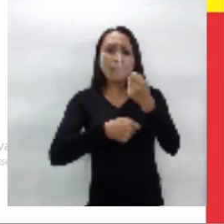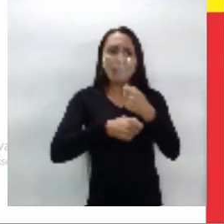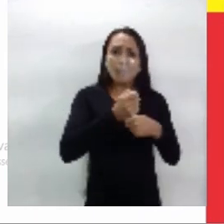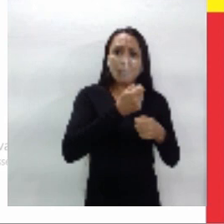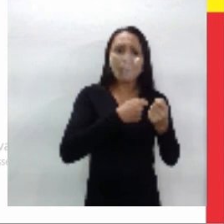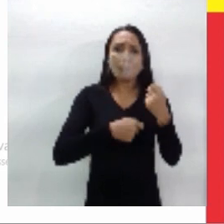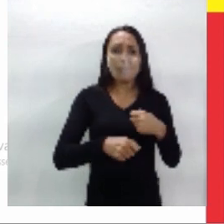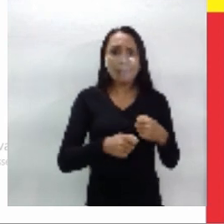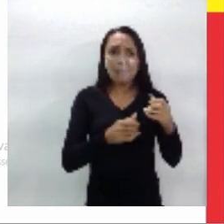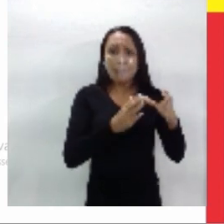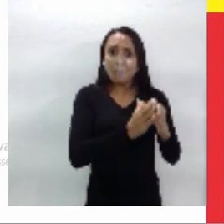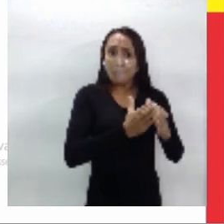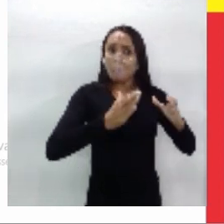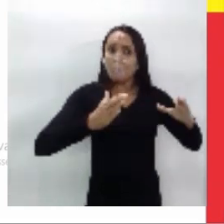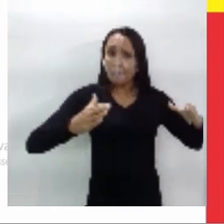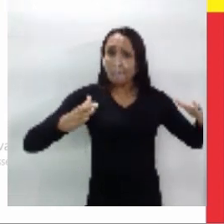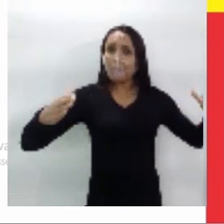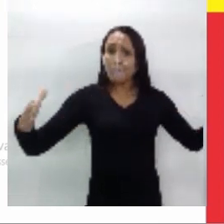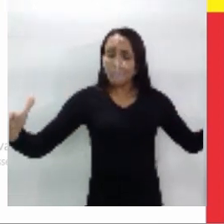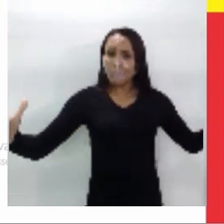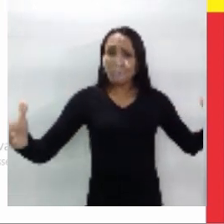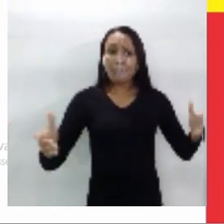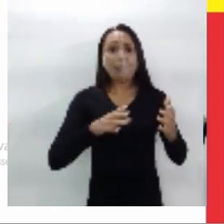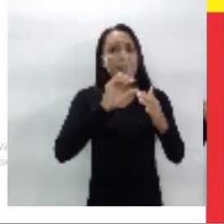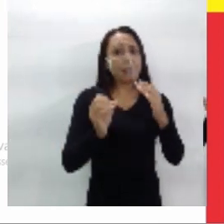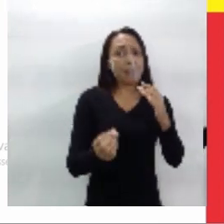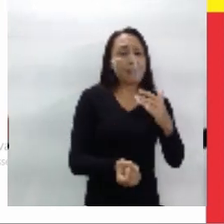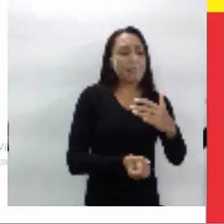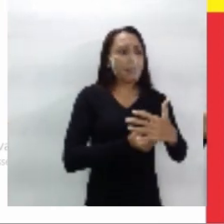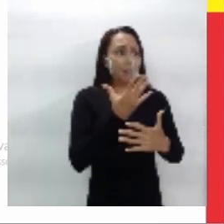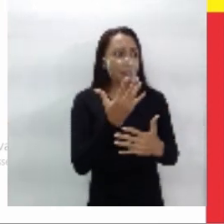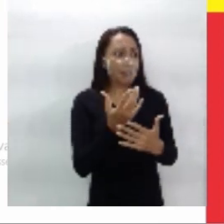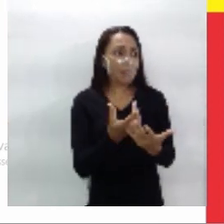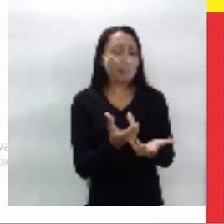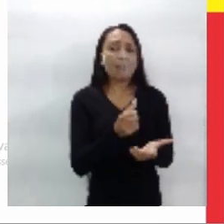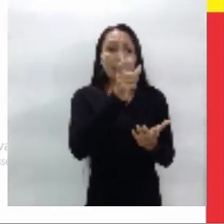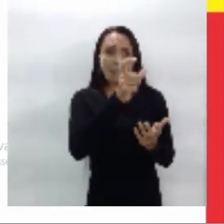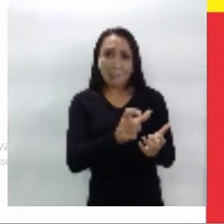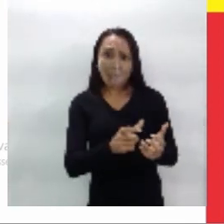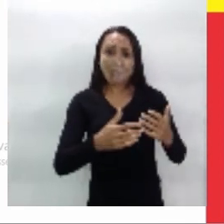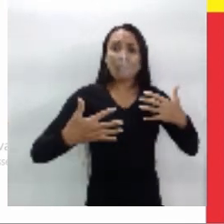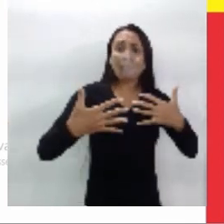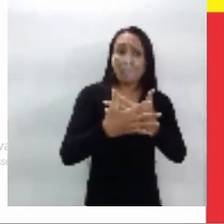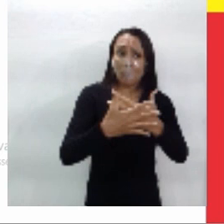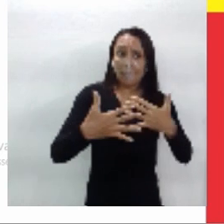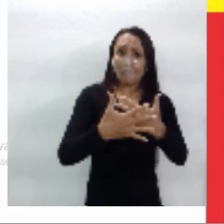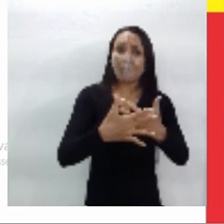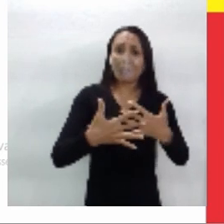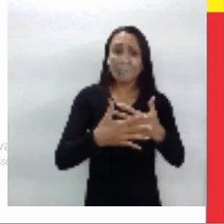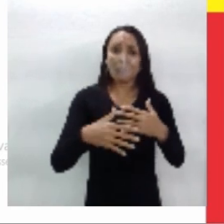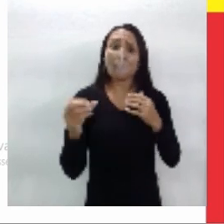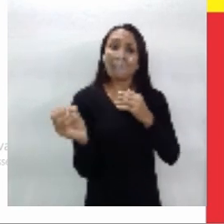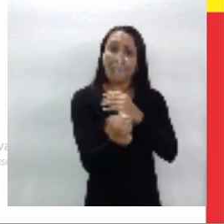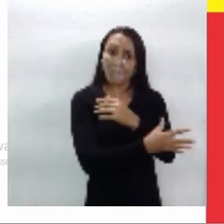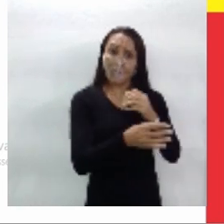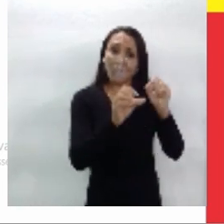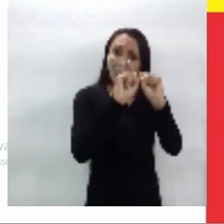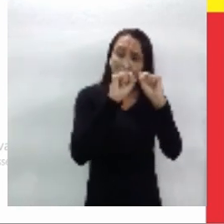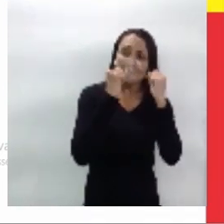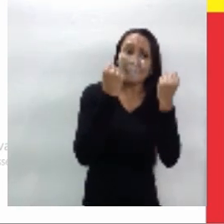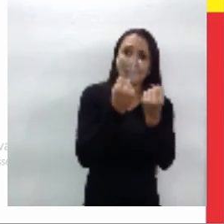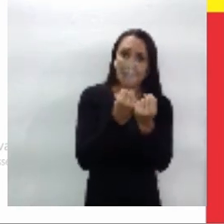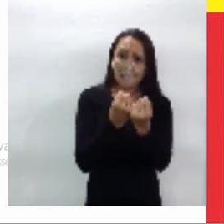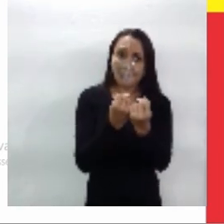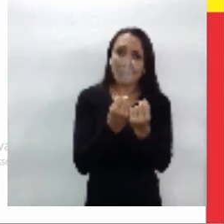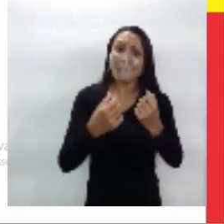e ampliaram de tamanho. Dos burgos surgiram os burgueses, ou seja, a nova classe